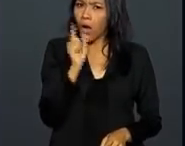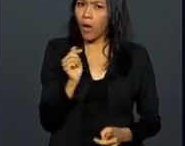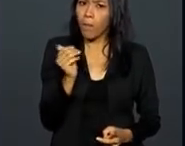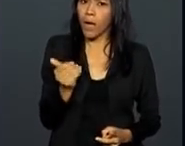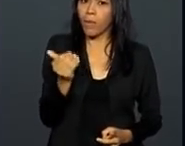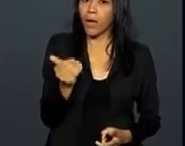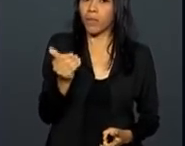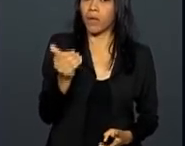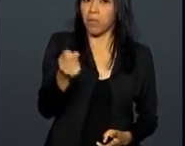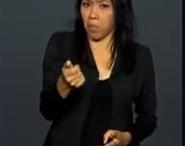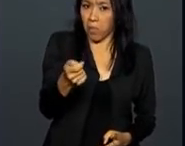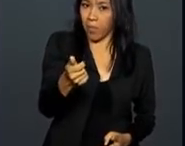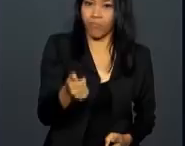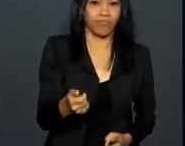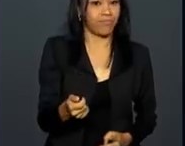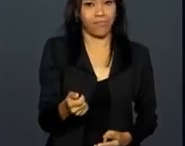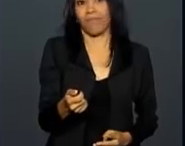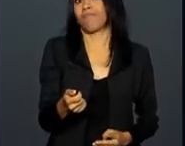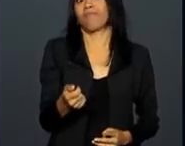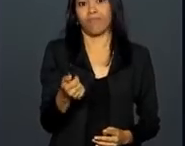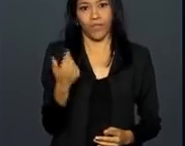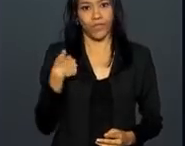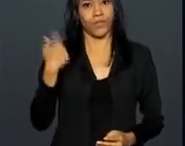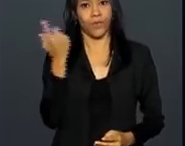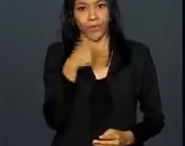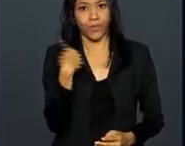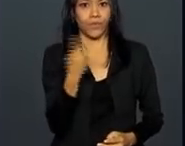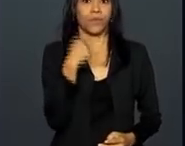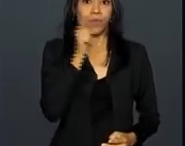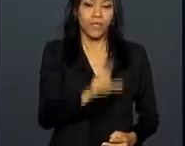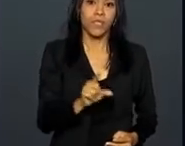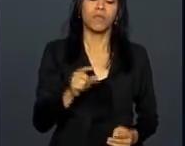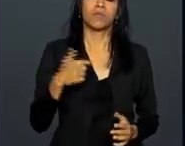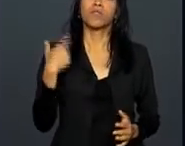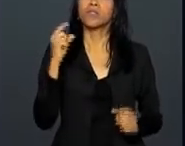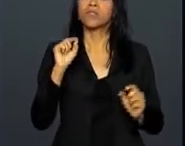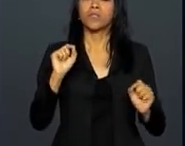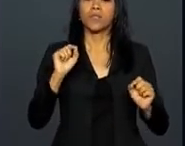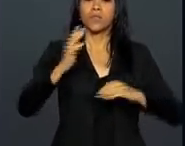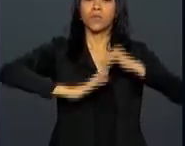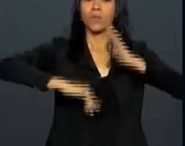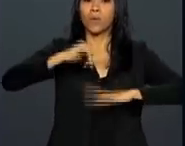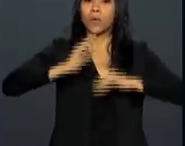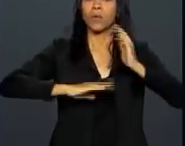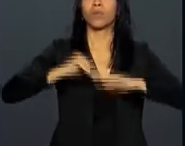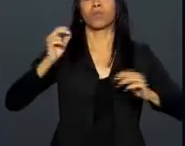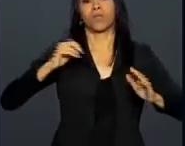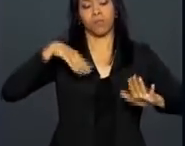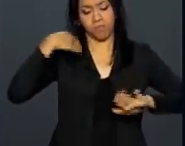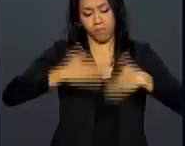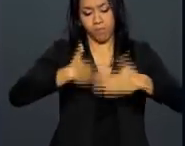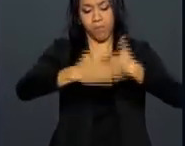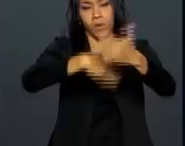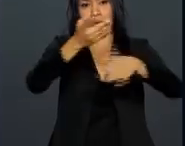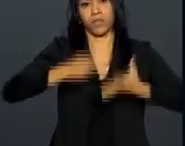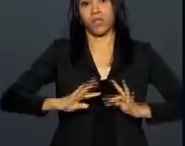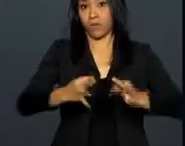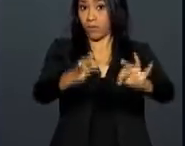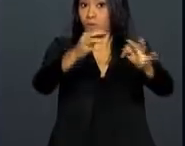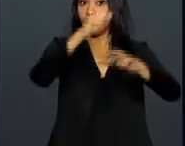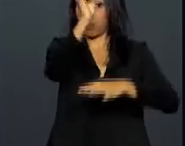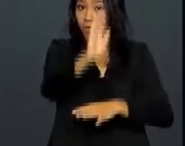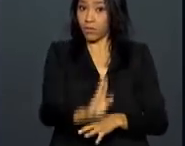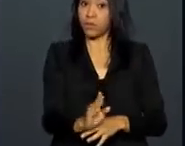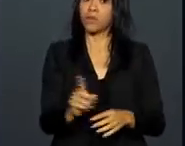obtidos nestes últimos tempos em termos de progresso para o nosso país, em termos de ordem,